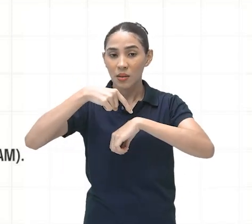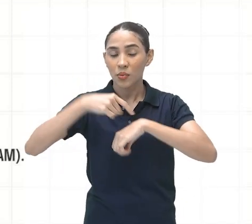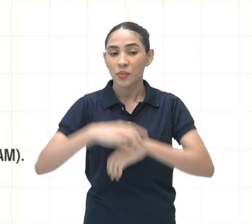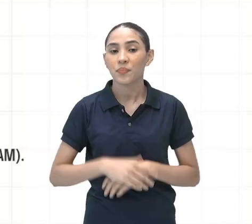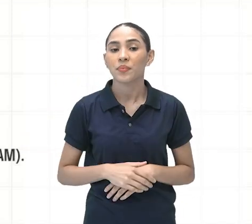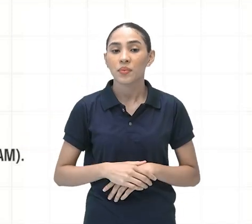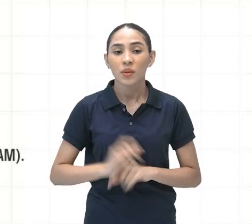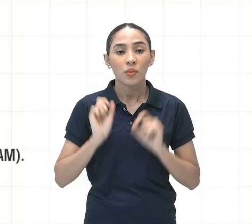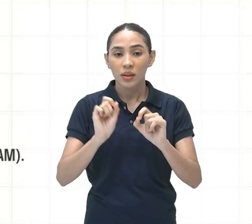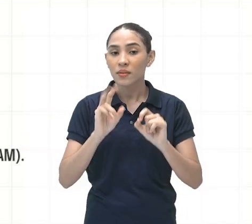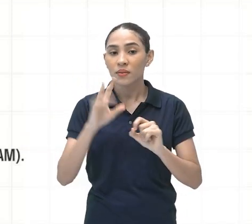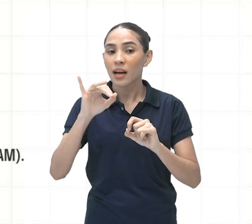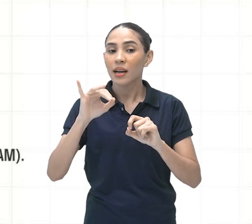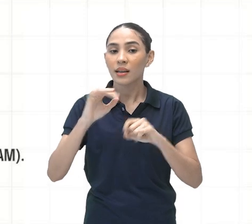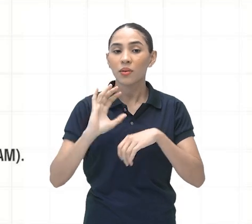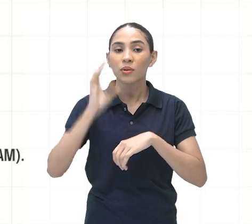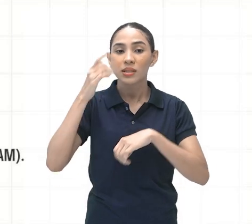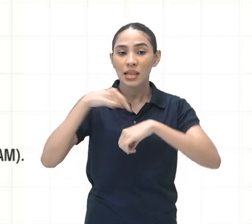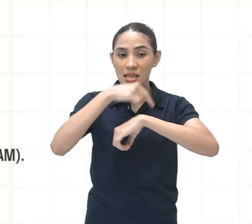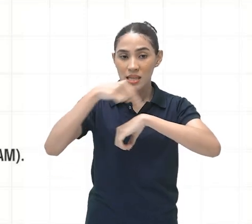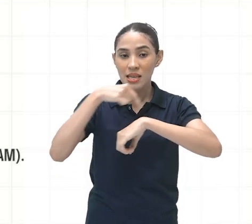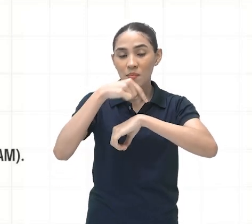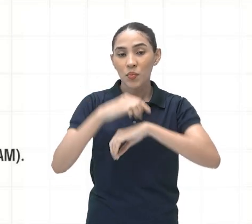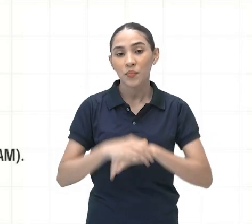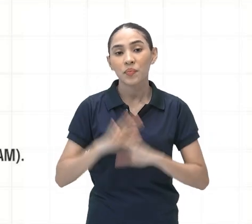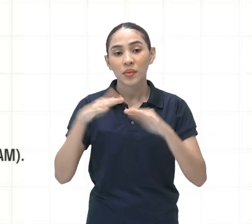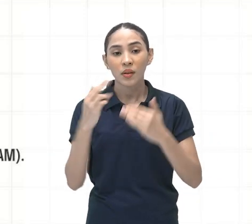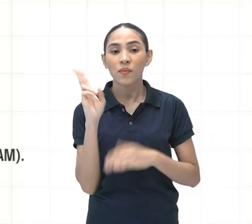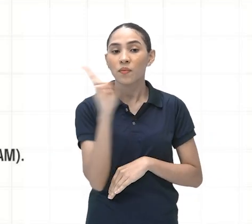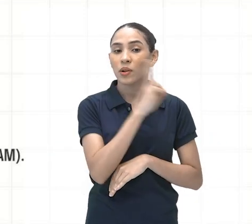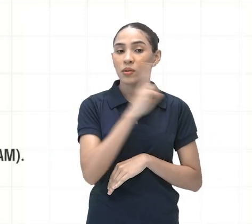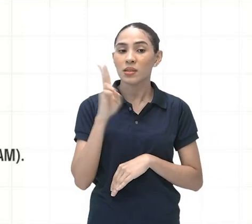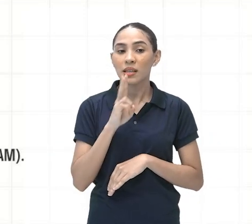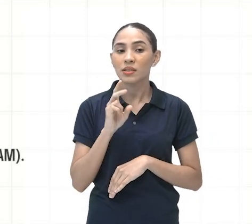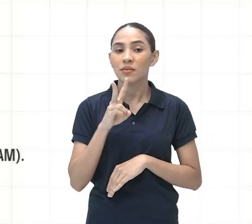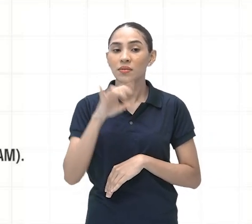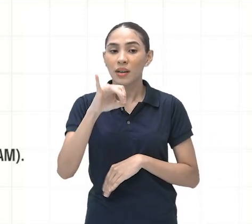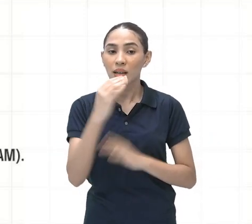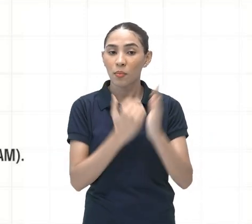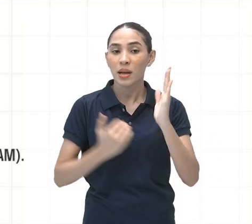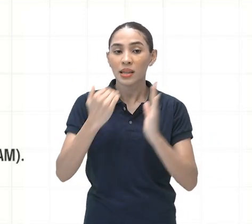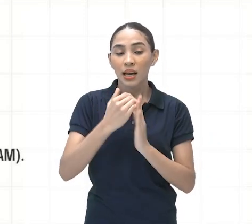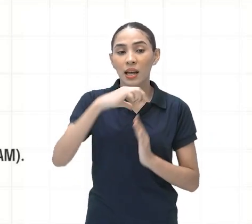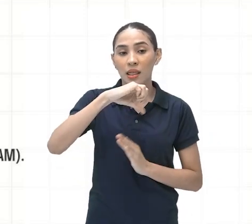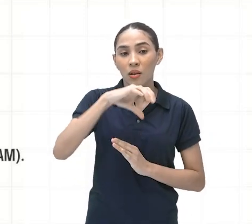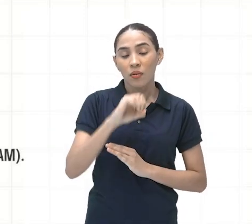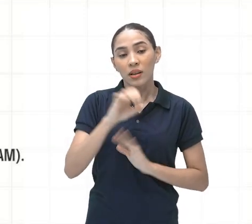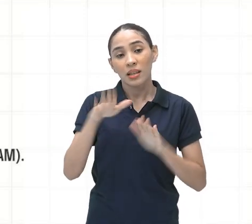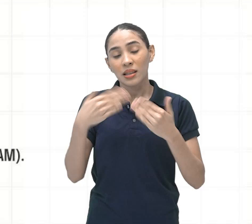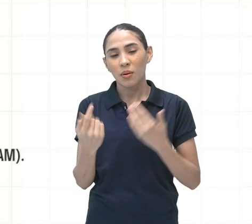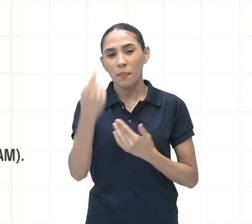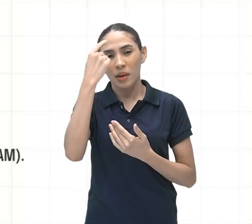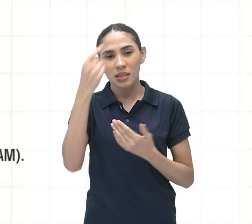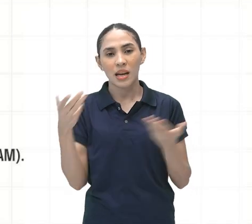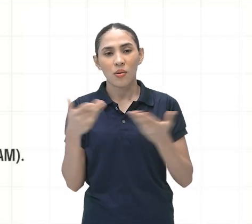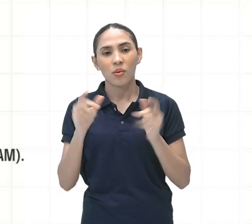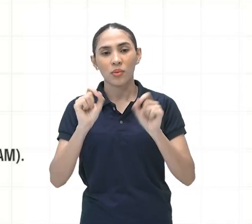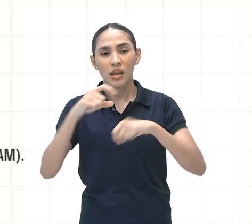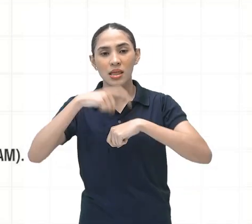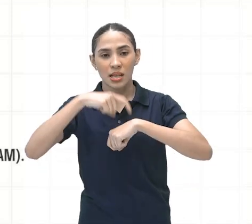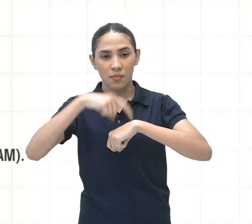O que irá ocorrer com o tempo? Então, a velocidade vai aumentar para 90, então a gente tem que pensar agora no